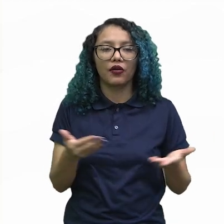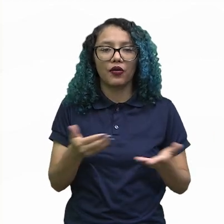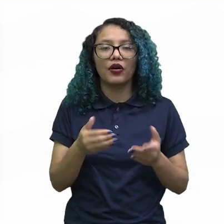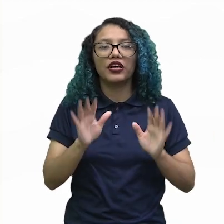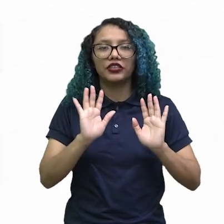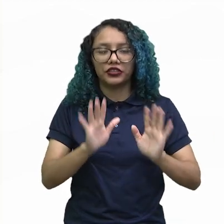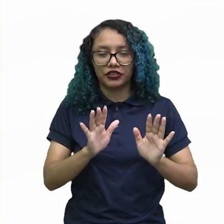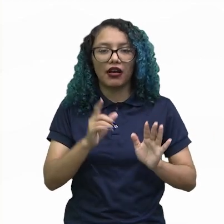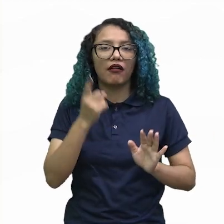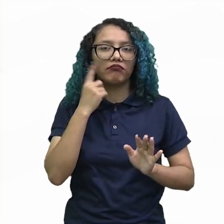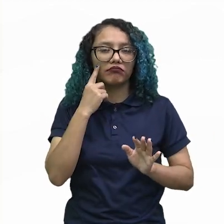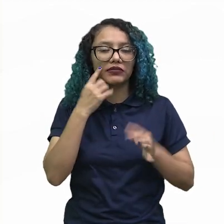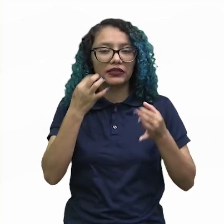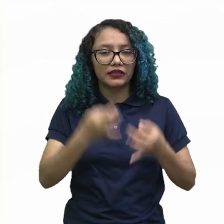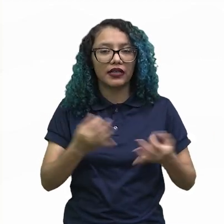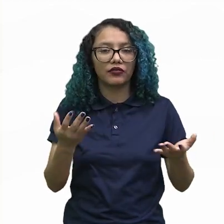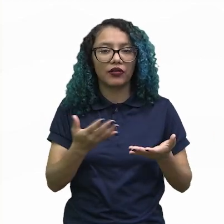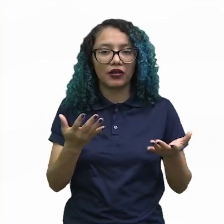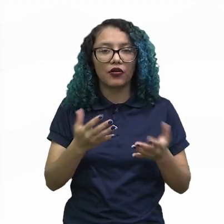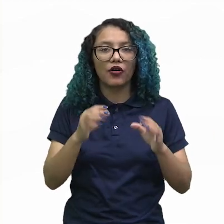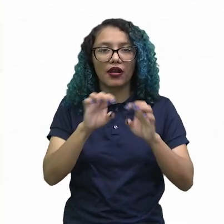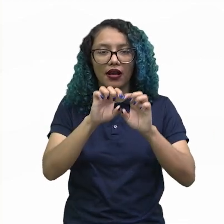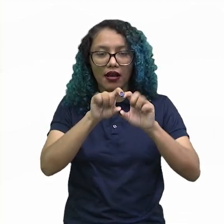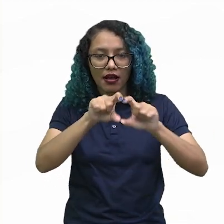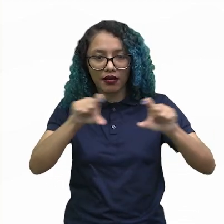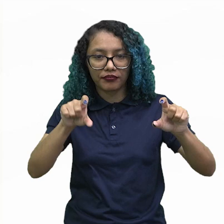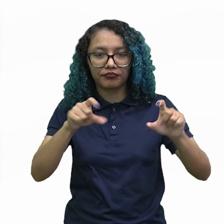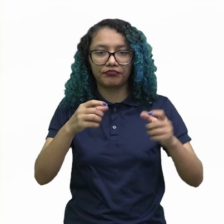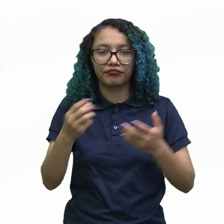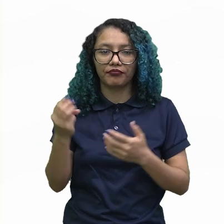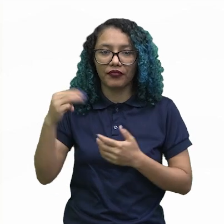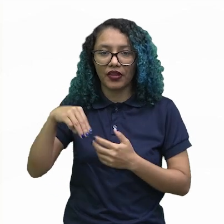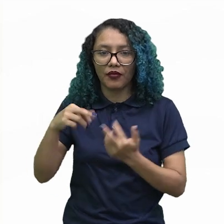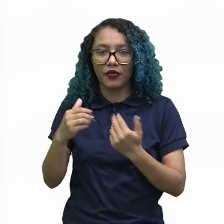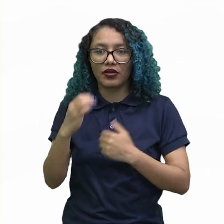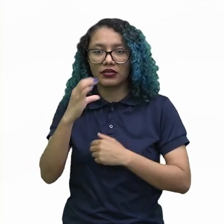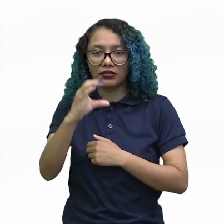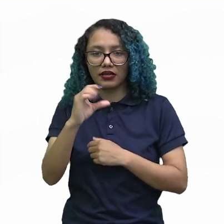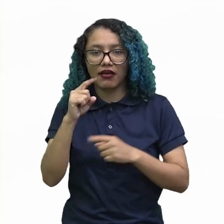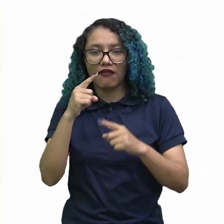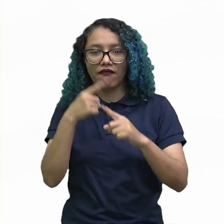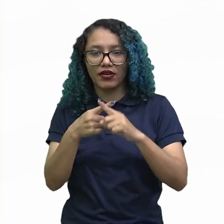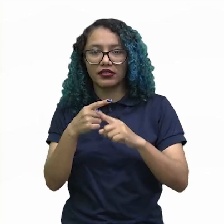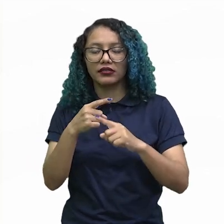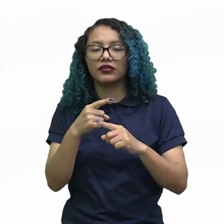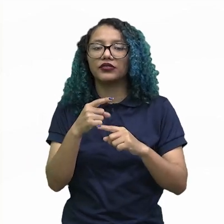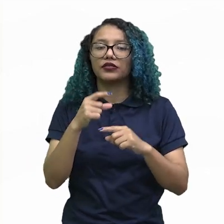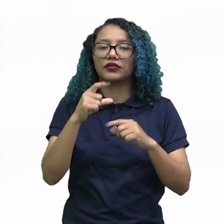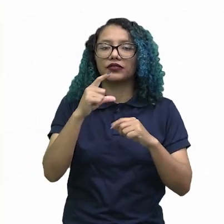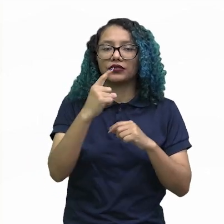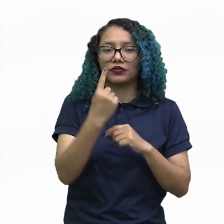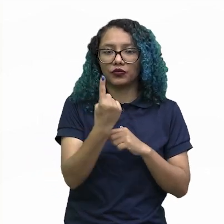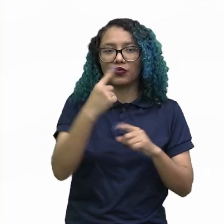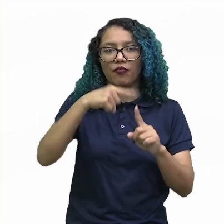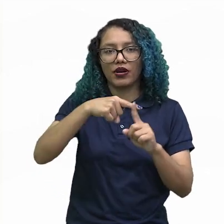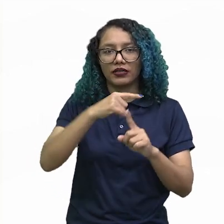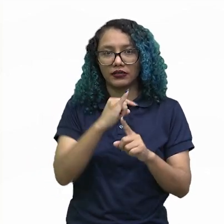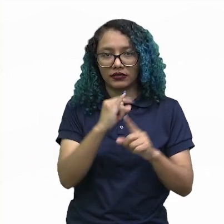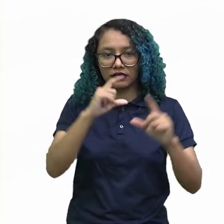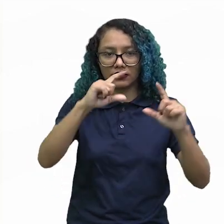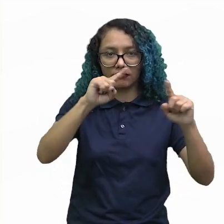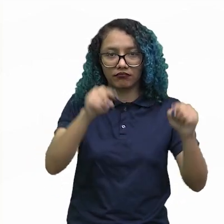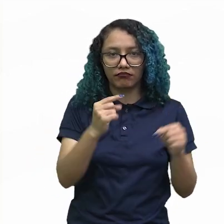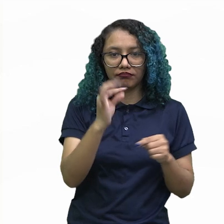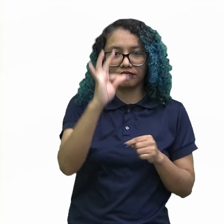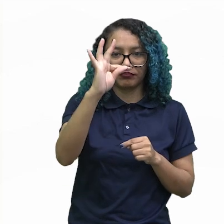lá para a fórmula. Montante é igual a capital que multiplica 1 mais I elevado a T,